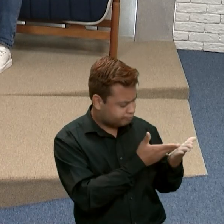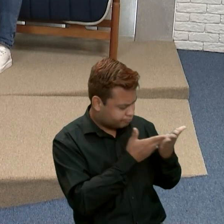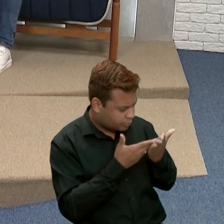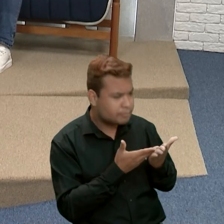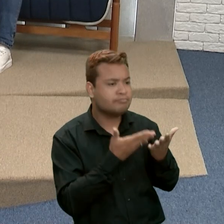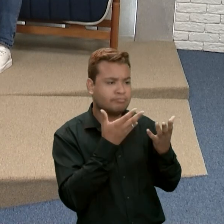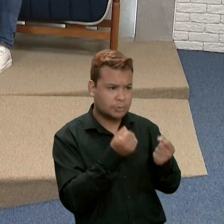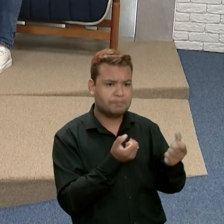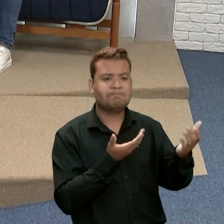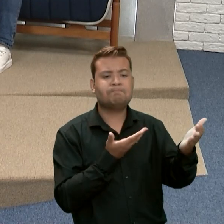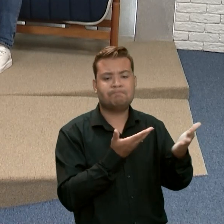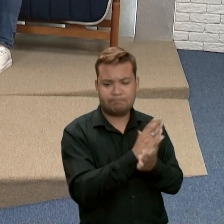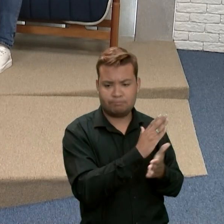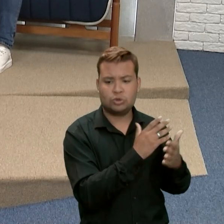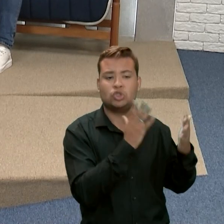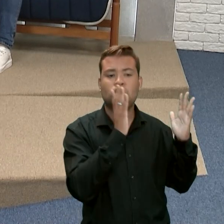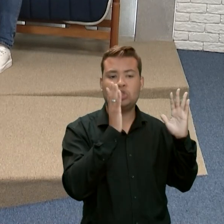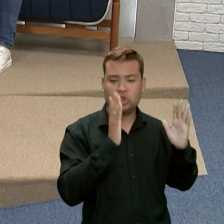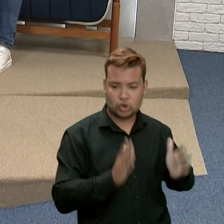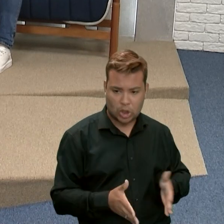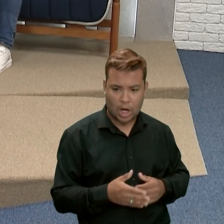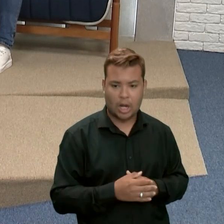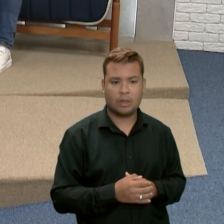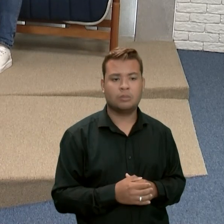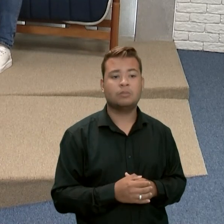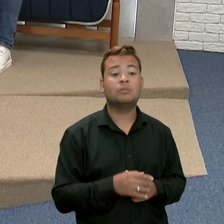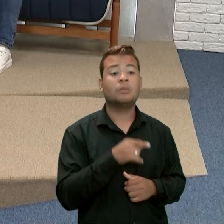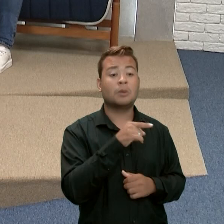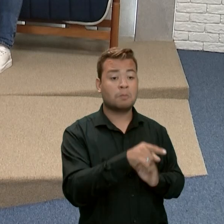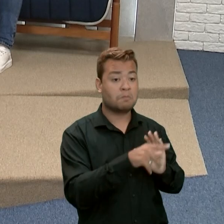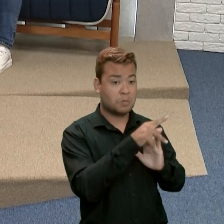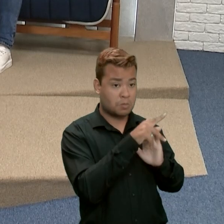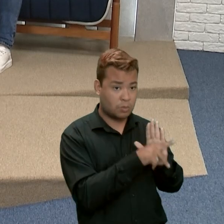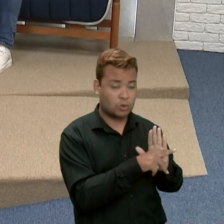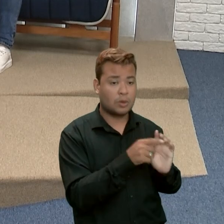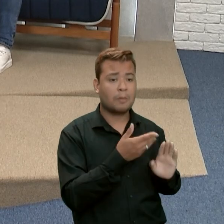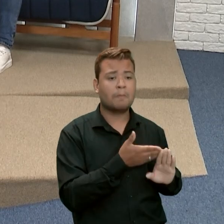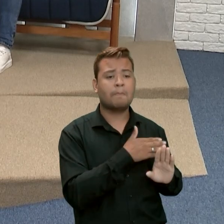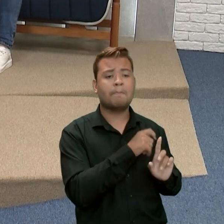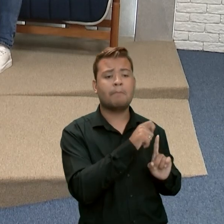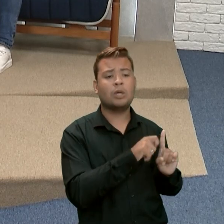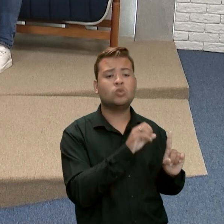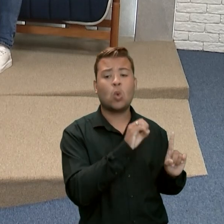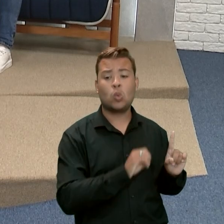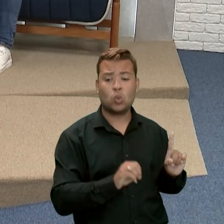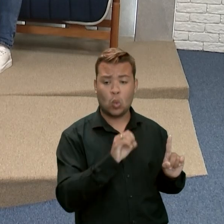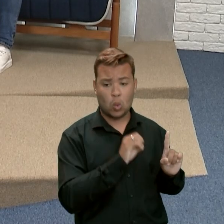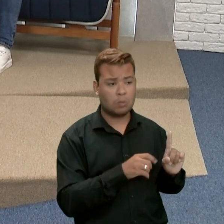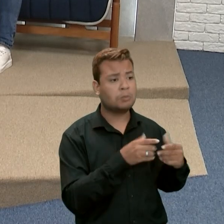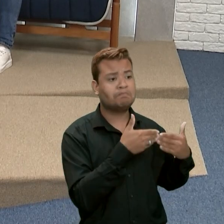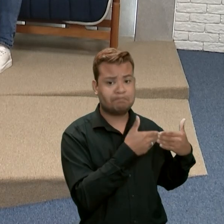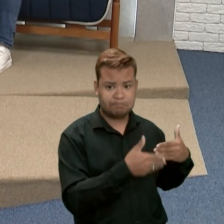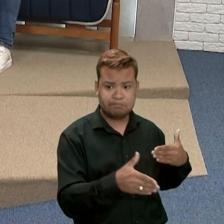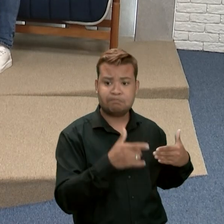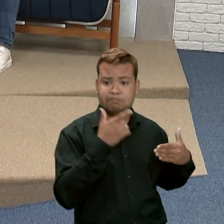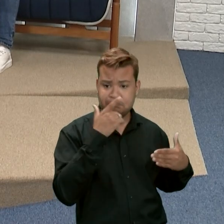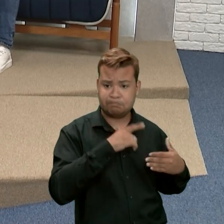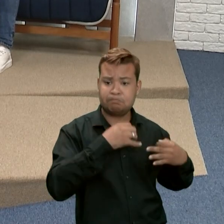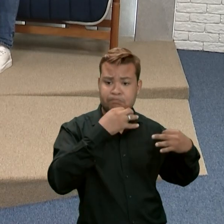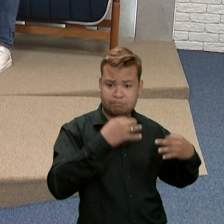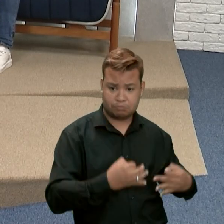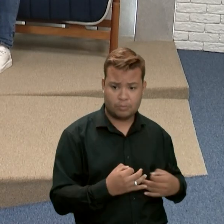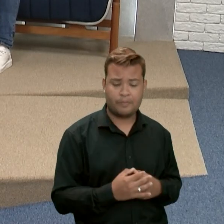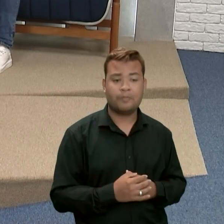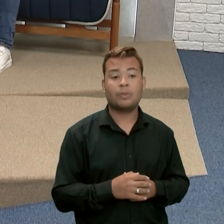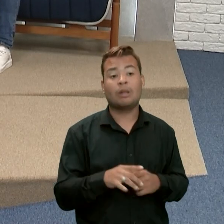drone. O projeto acabou de entrar em vigência no mês de outubro. E, inclusive, eu